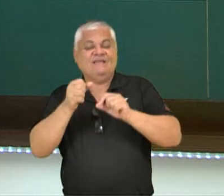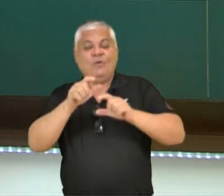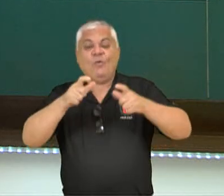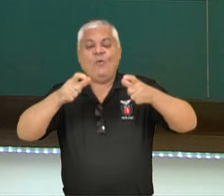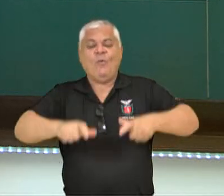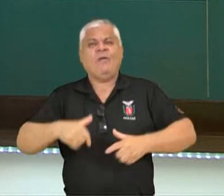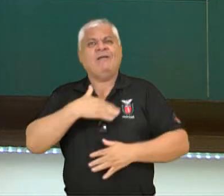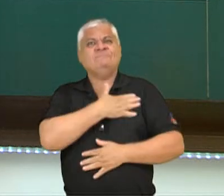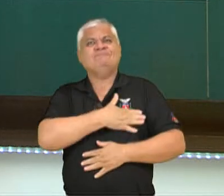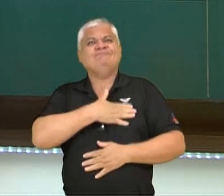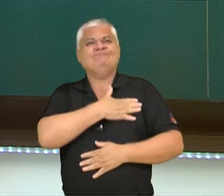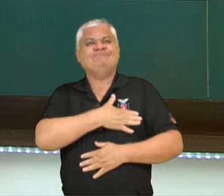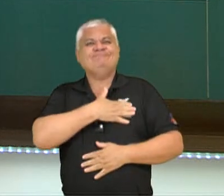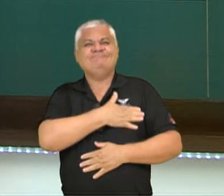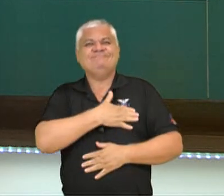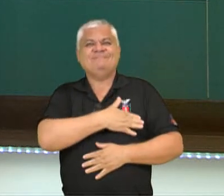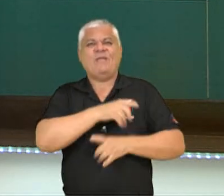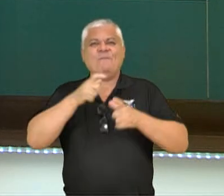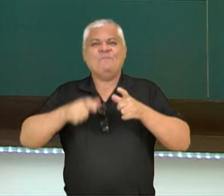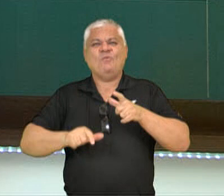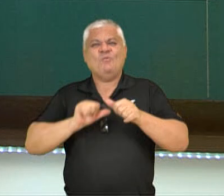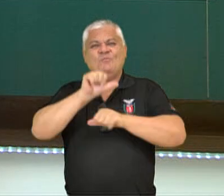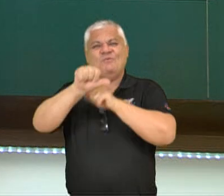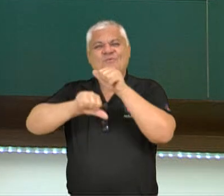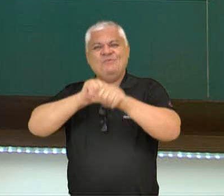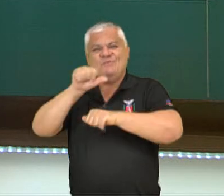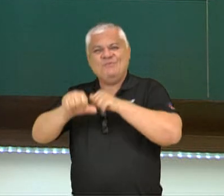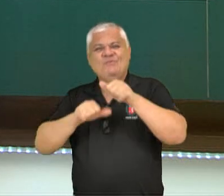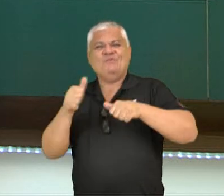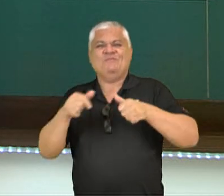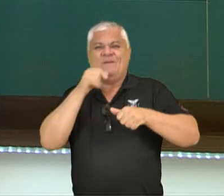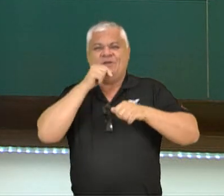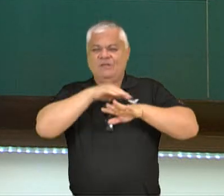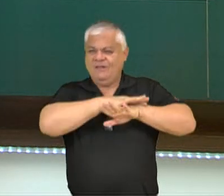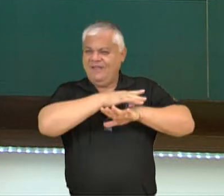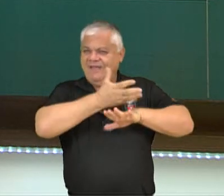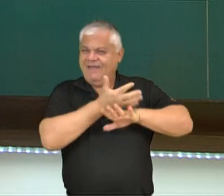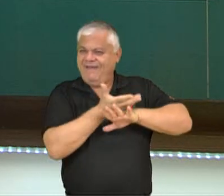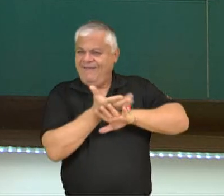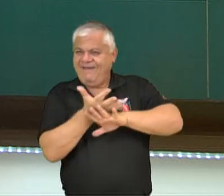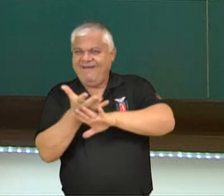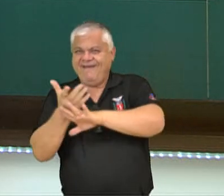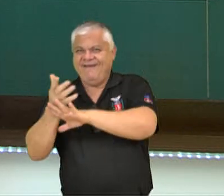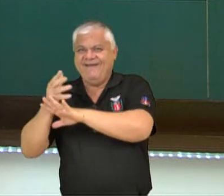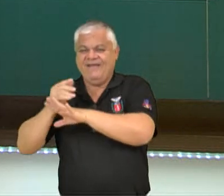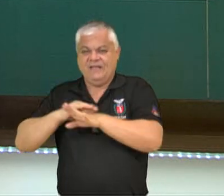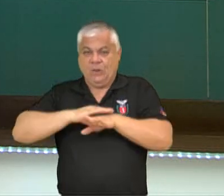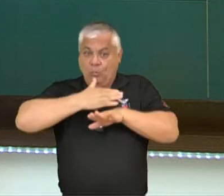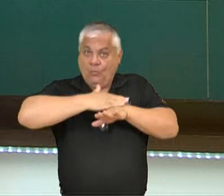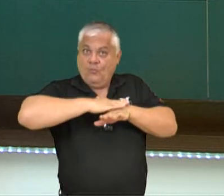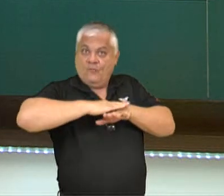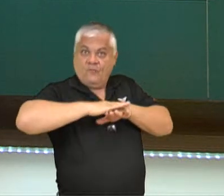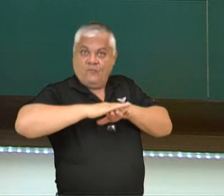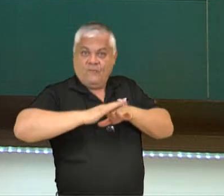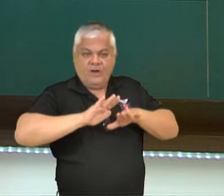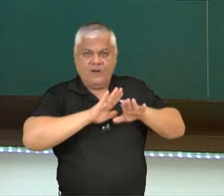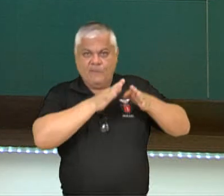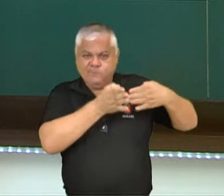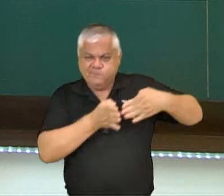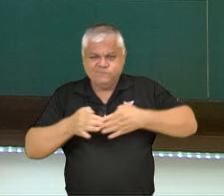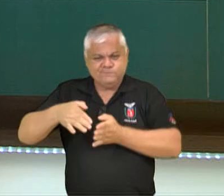agradável e com variações de relevo e de vegetação, e possuir características que o